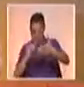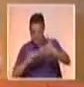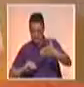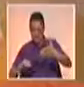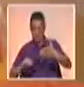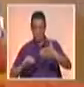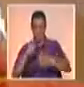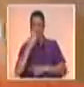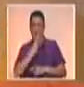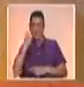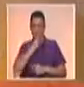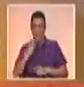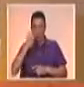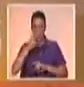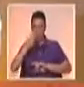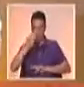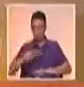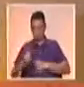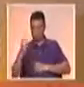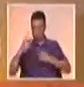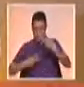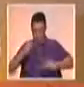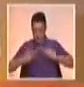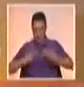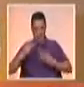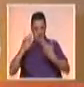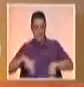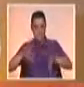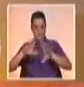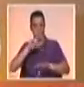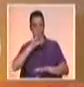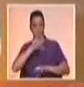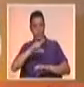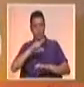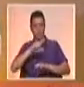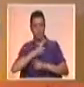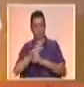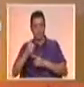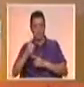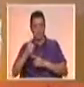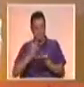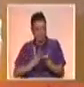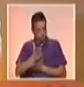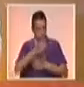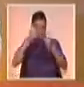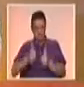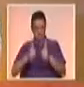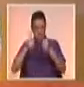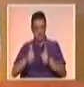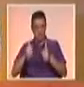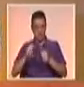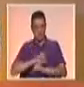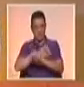A parte oral não é avaliada. Pronto, está a ajudar bastante. Para ele poder enquadrar-se melhor, não é? E enquadrar-se na